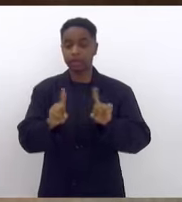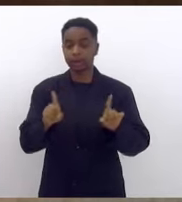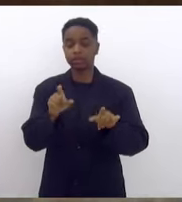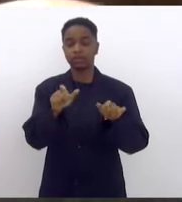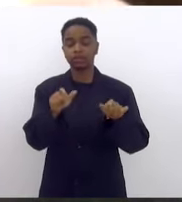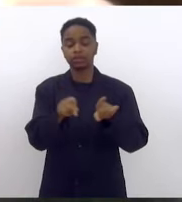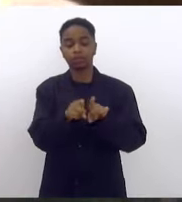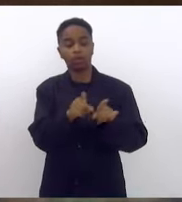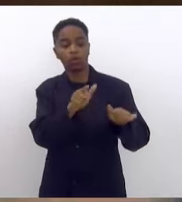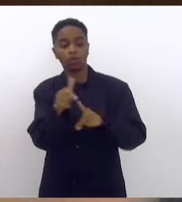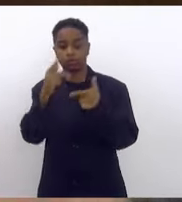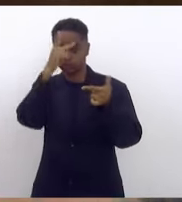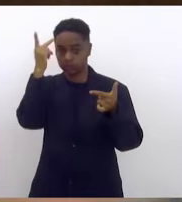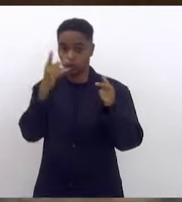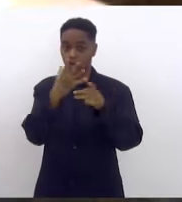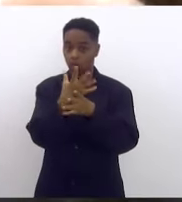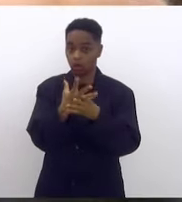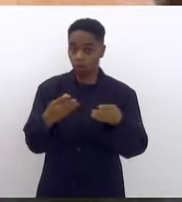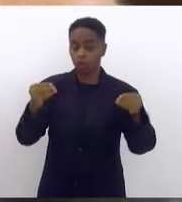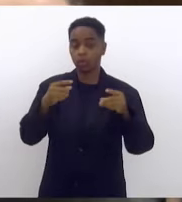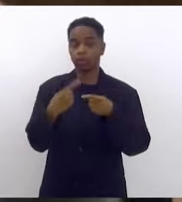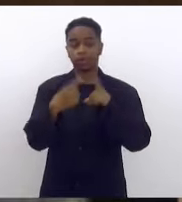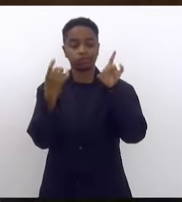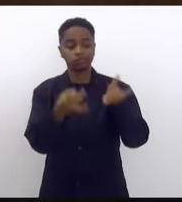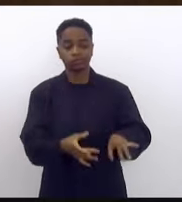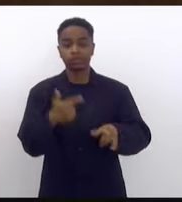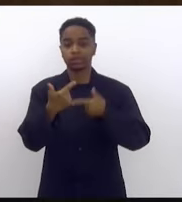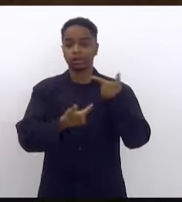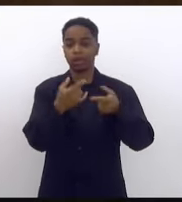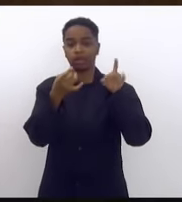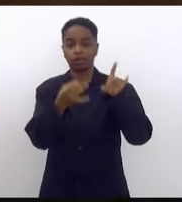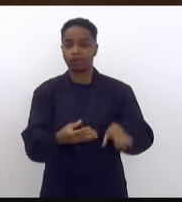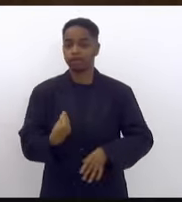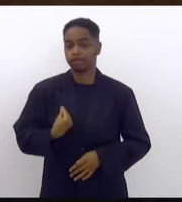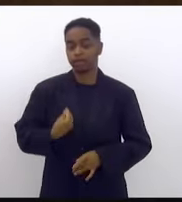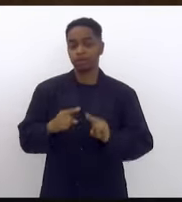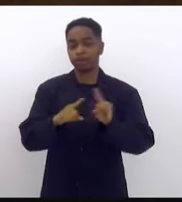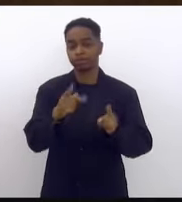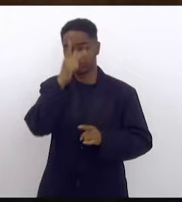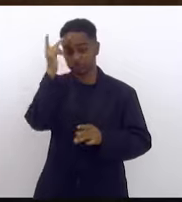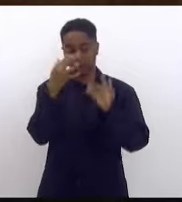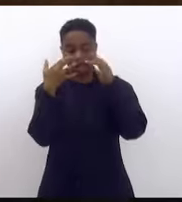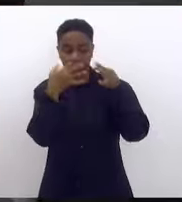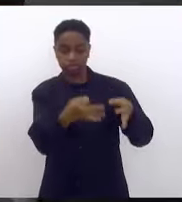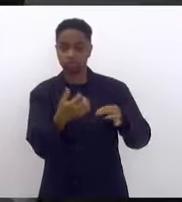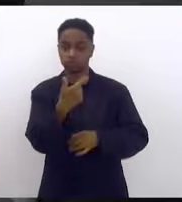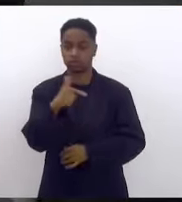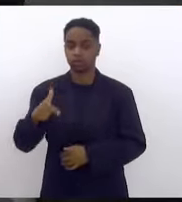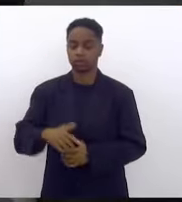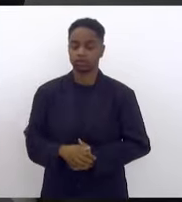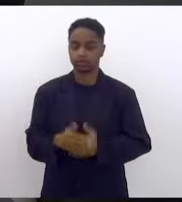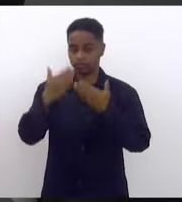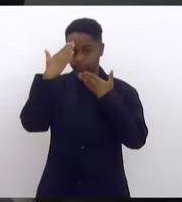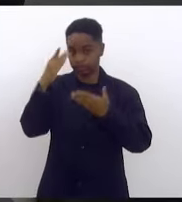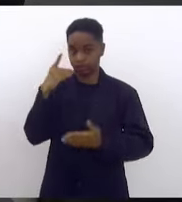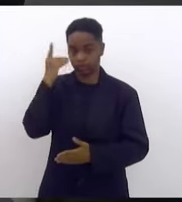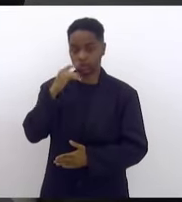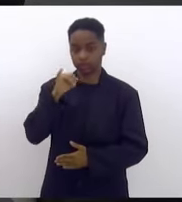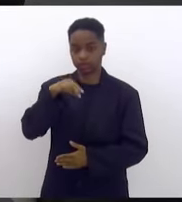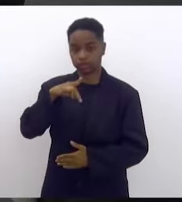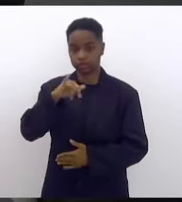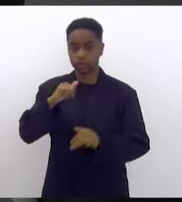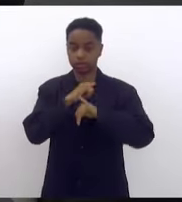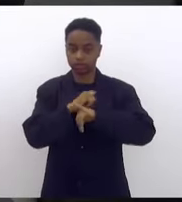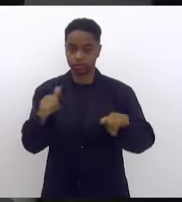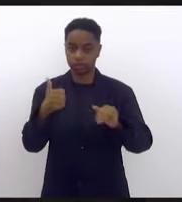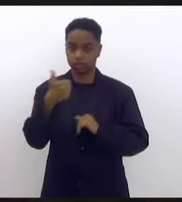pessoas larga sua vida, larga seu trabalho e ninguém olha por elas. Obrigada, presidente. Muito obrigado, deputada Índia. Anuncio